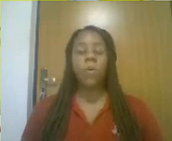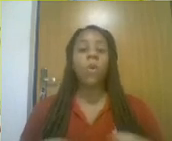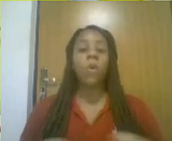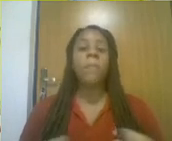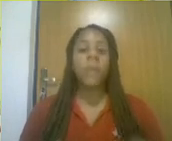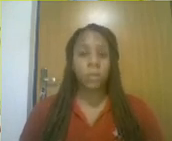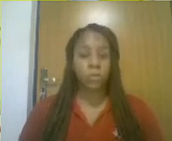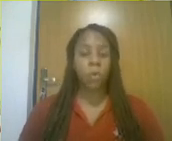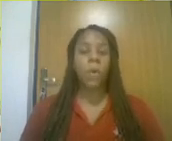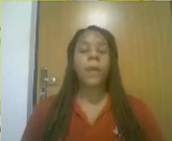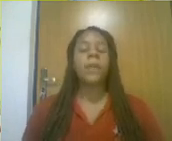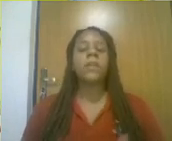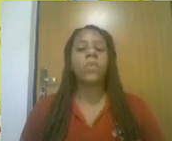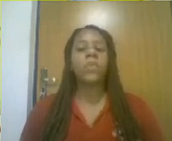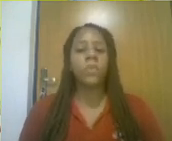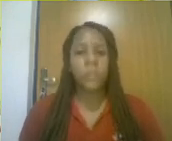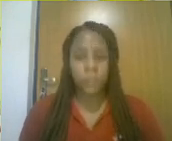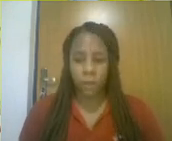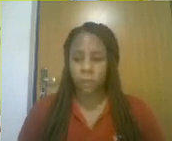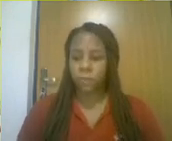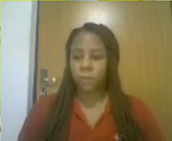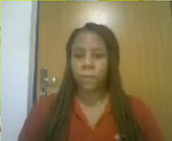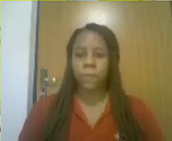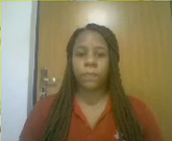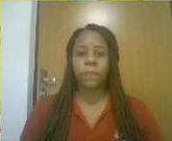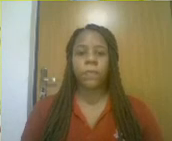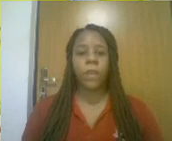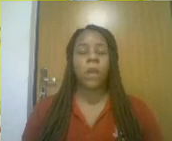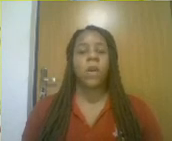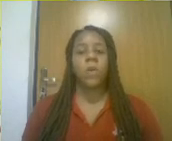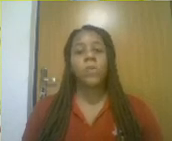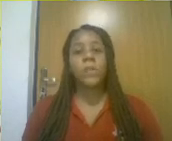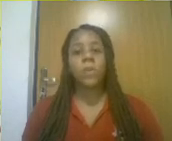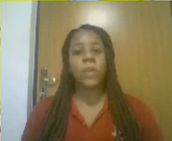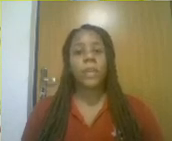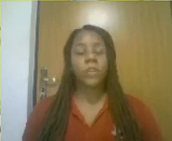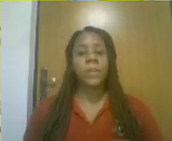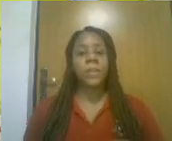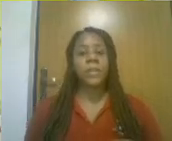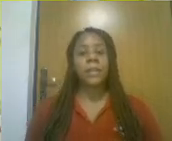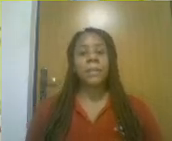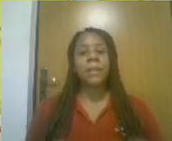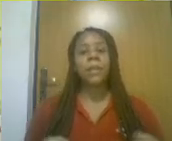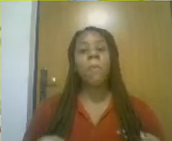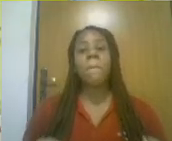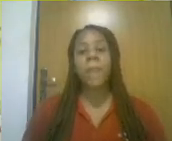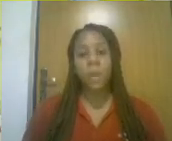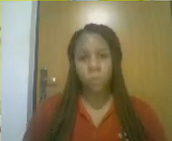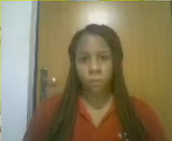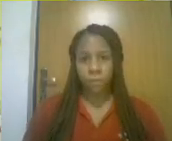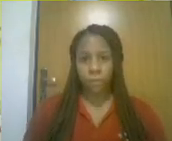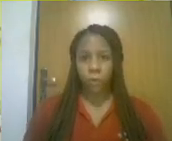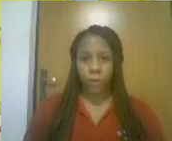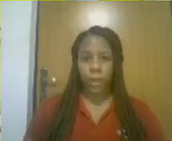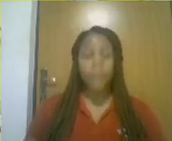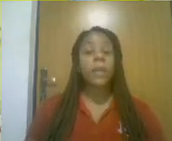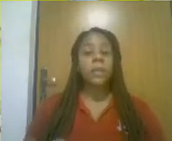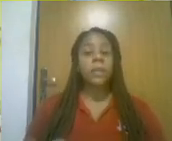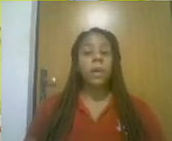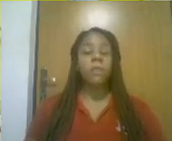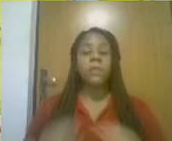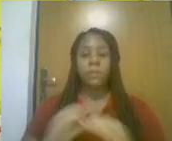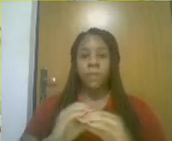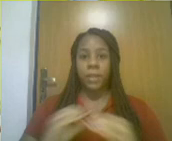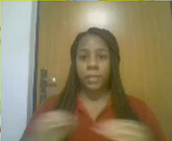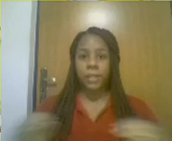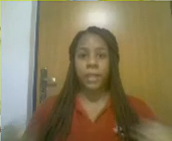com o começo, com a introdução. O seu texto ele precisa também ter um meio, ok?